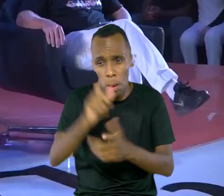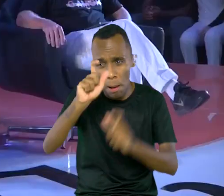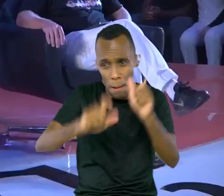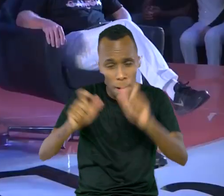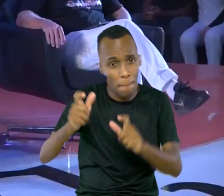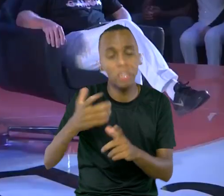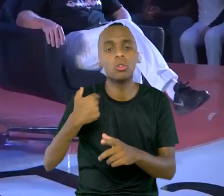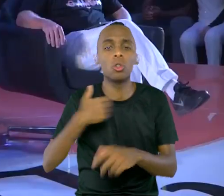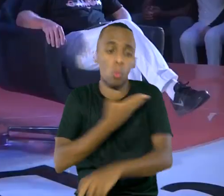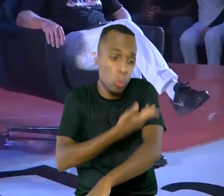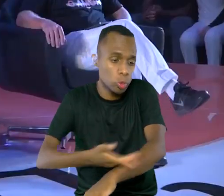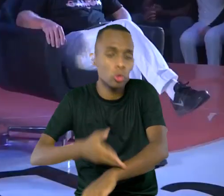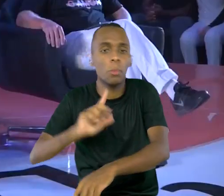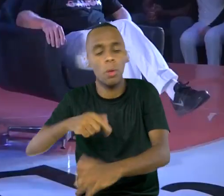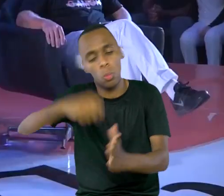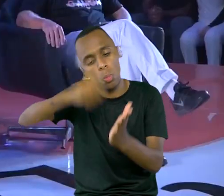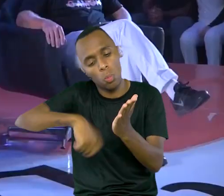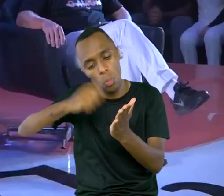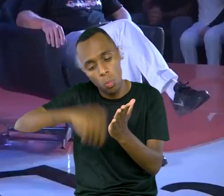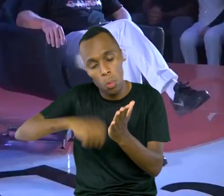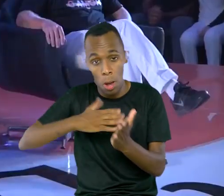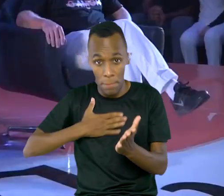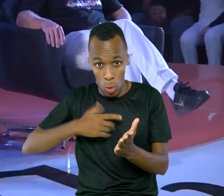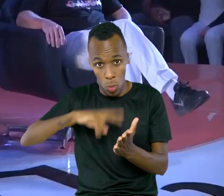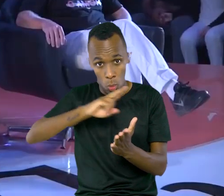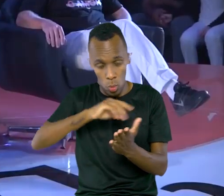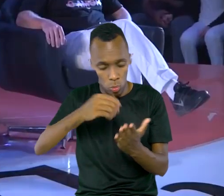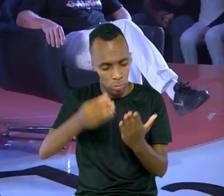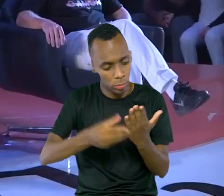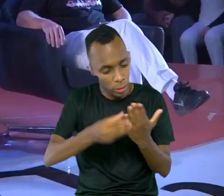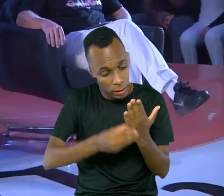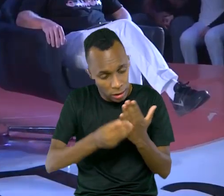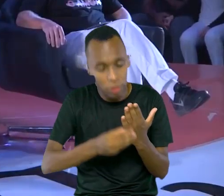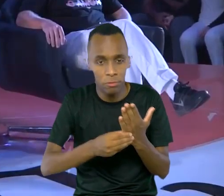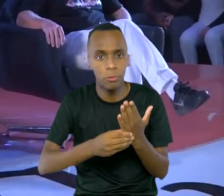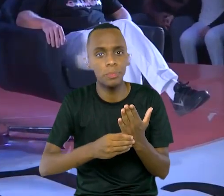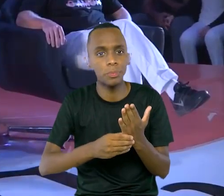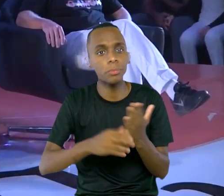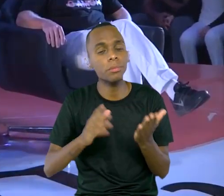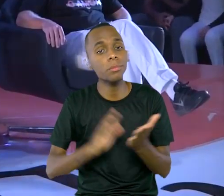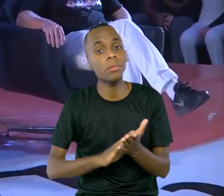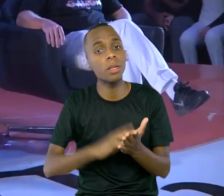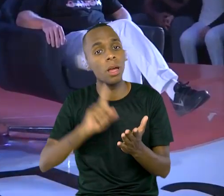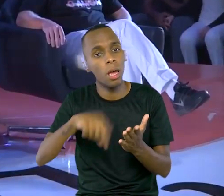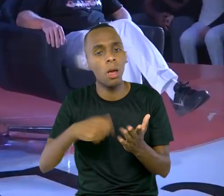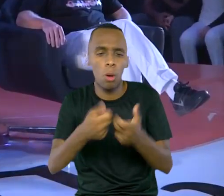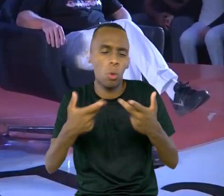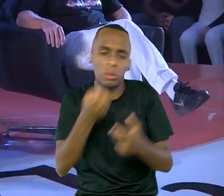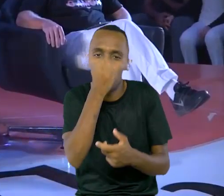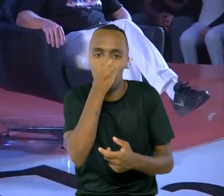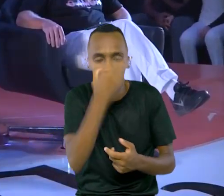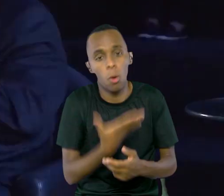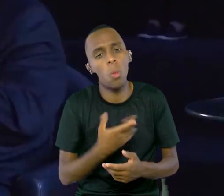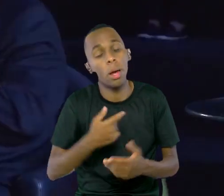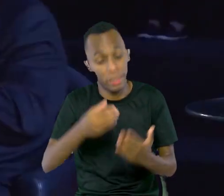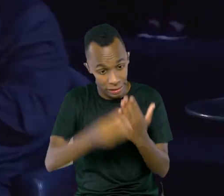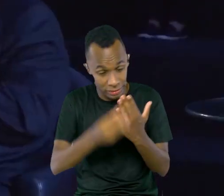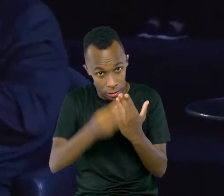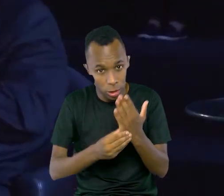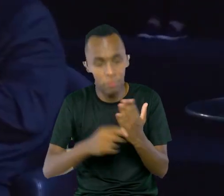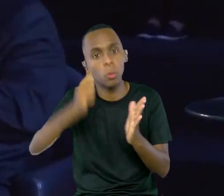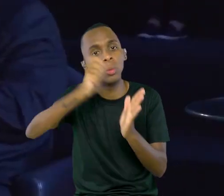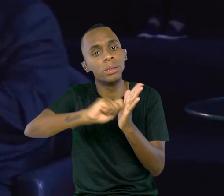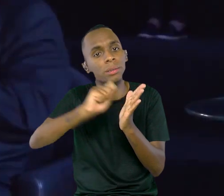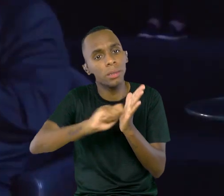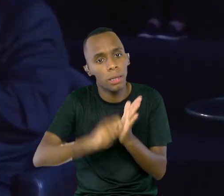sabe aqui, algumas pessoas, eu tenho um hábito, quando eu vou autografar algum livro meu, eu sempre escrevo nele, além do teu nome e do meu, uma virtude. E